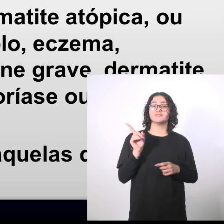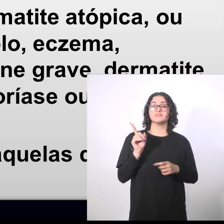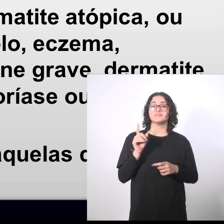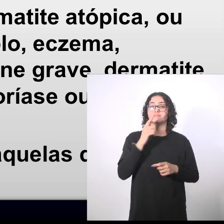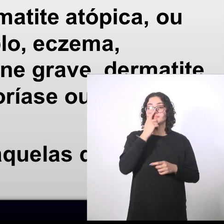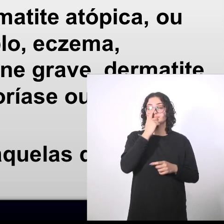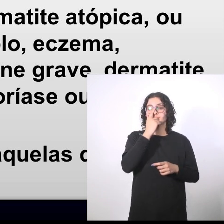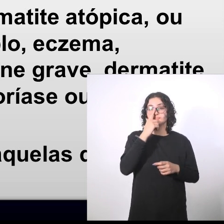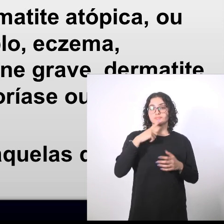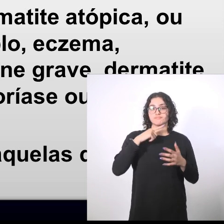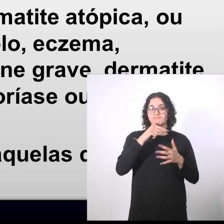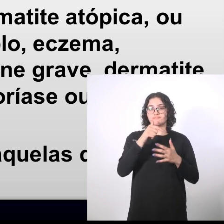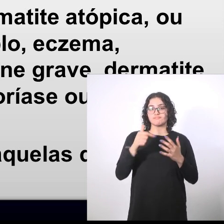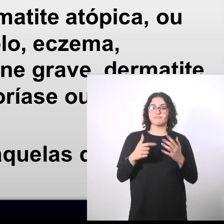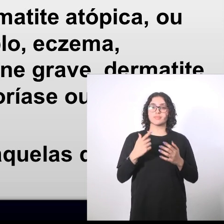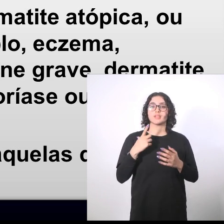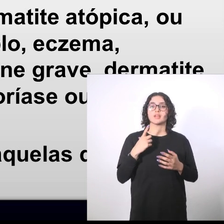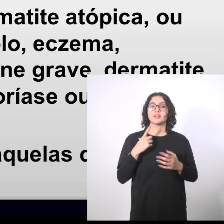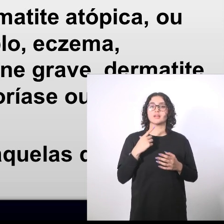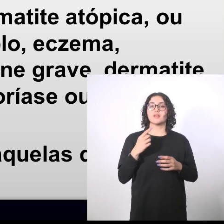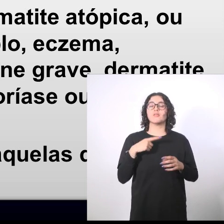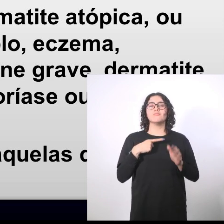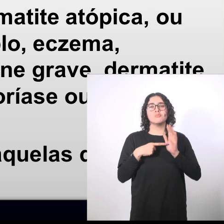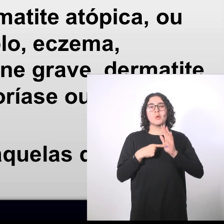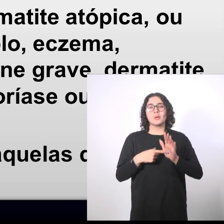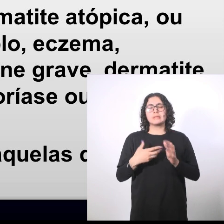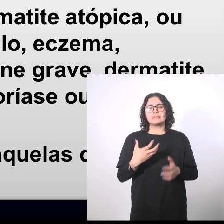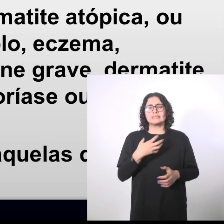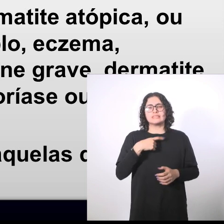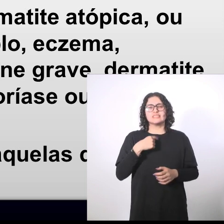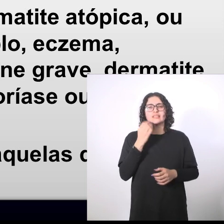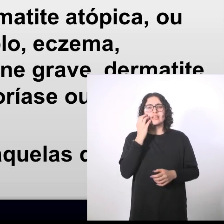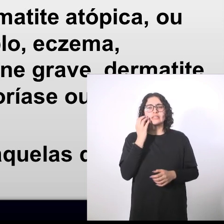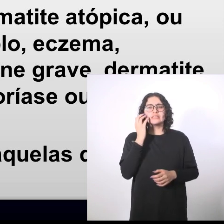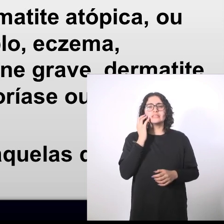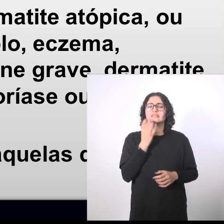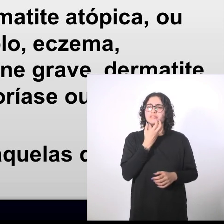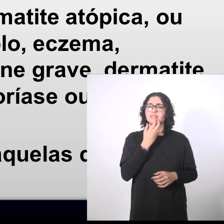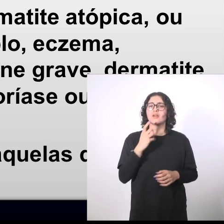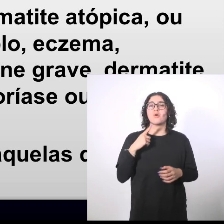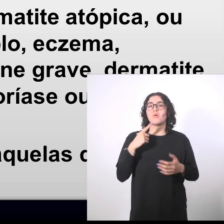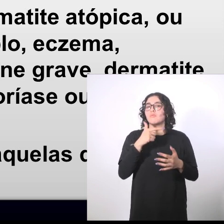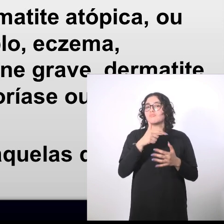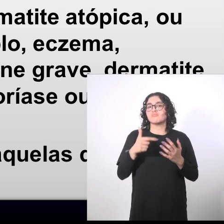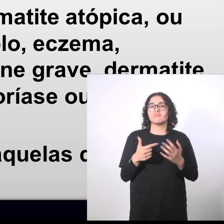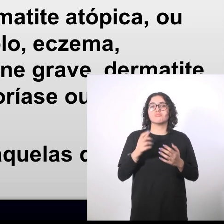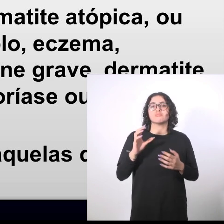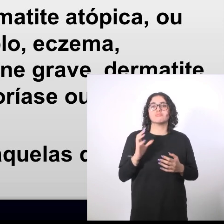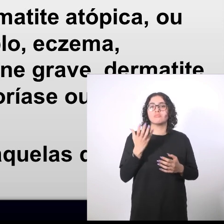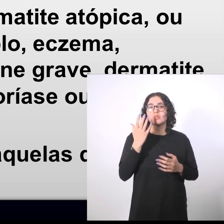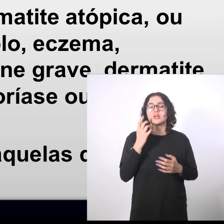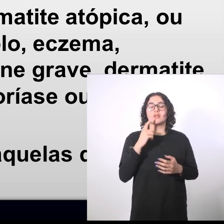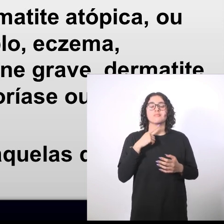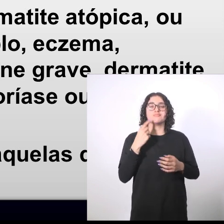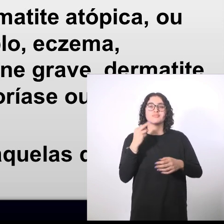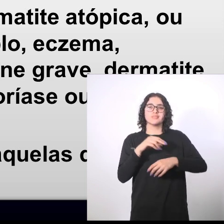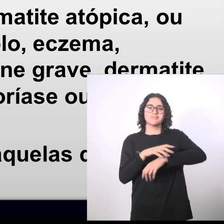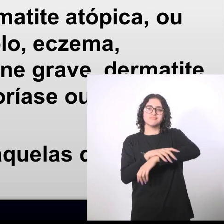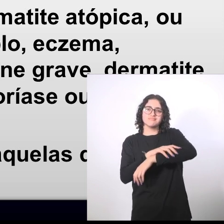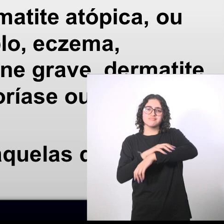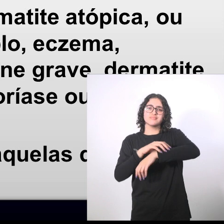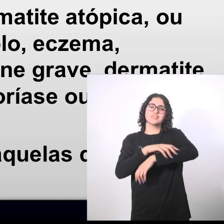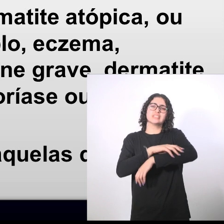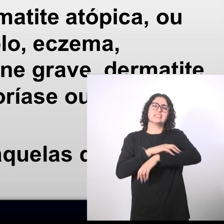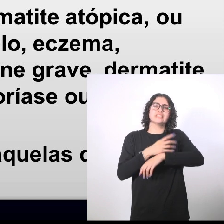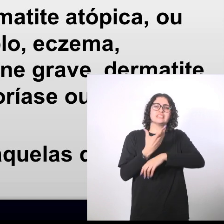e adolescentes com presença da dermatite atópica e com outras condições ativas, esfoliativas da pele,